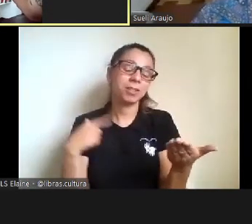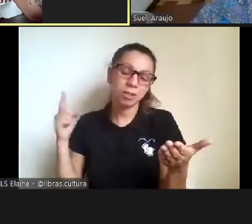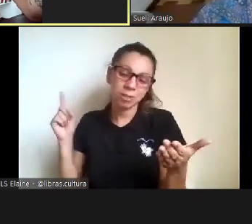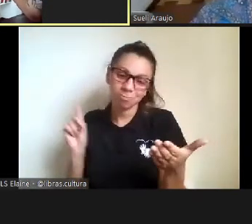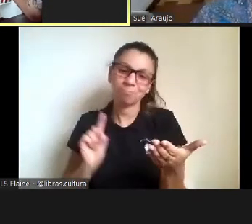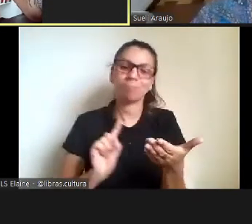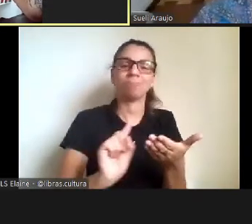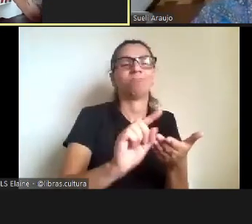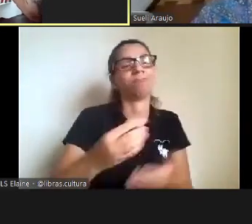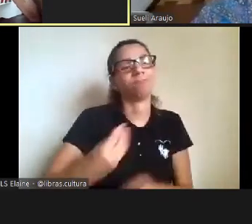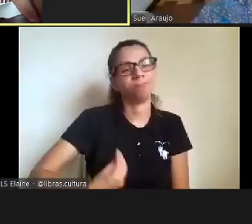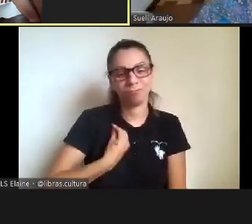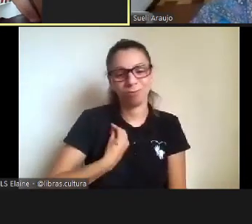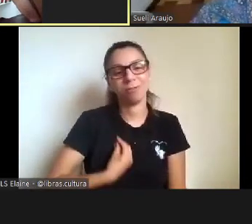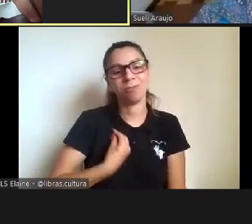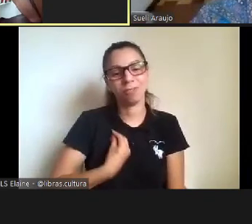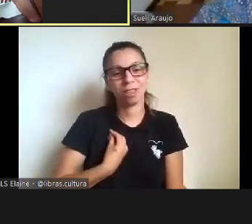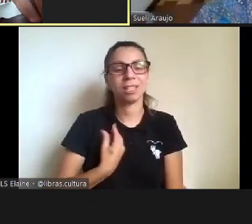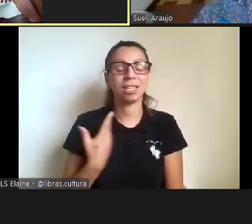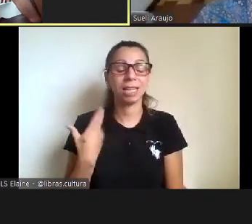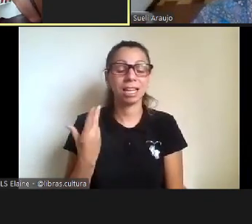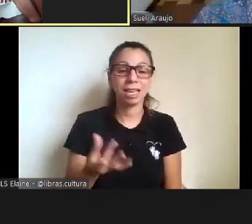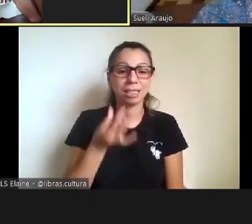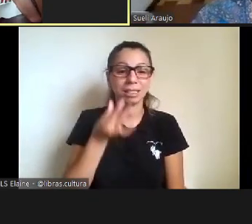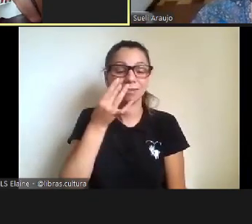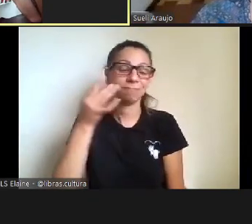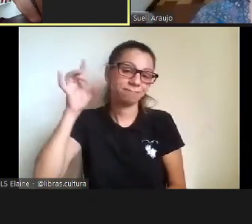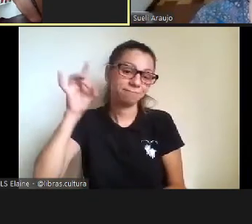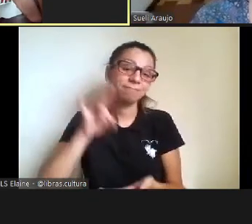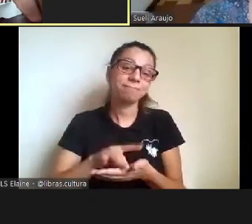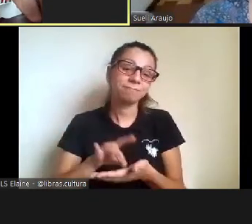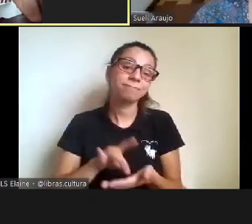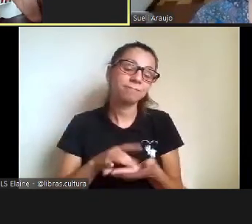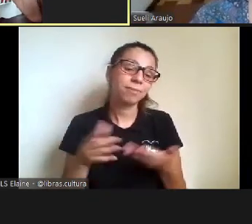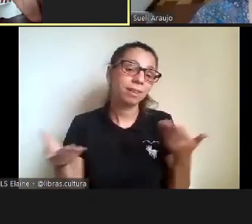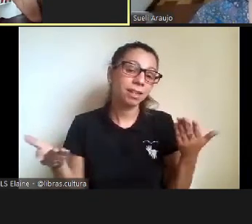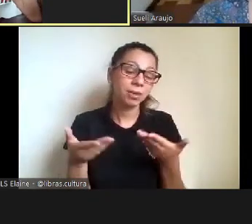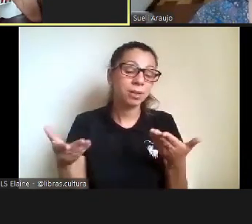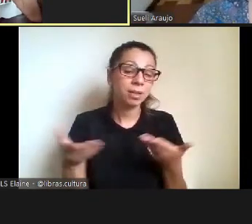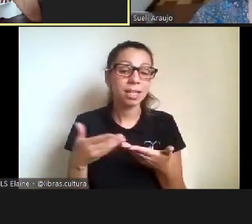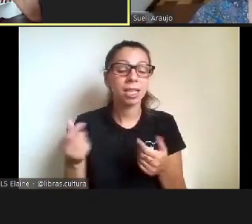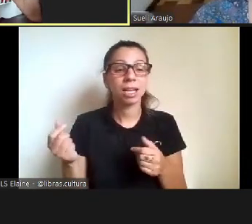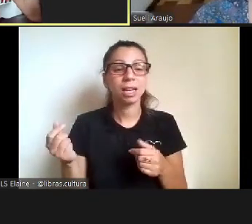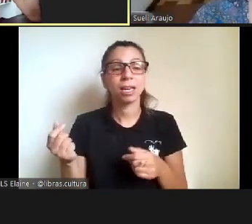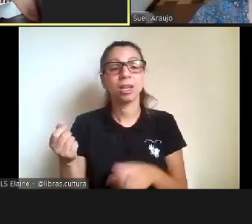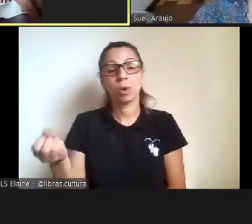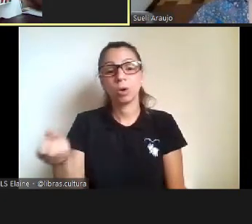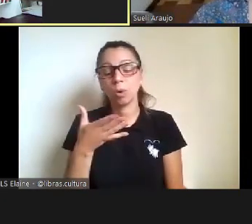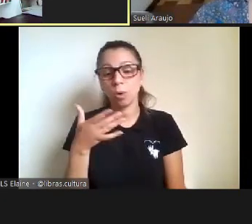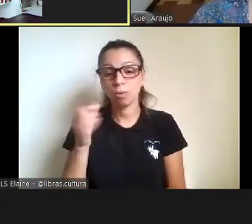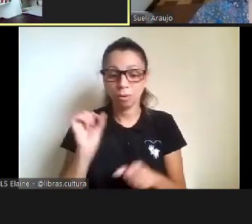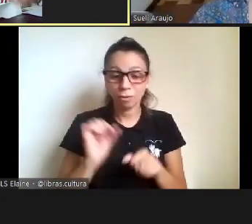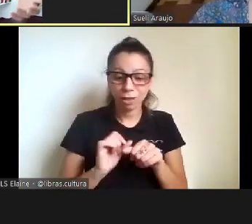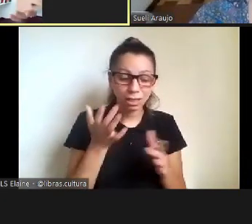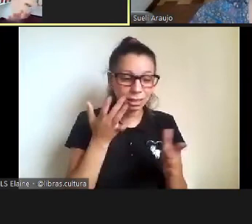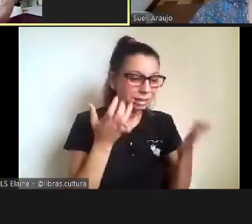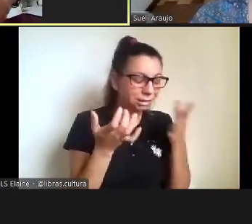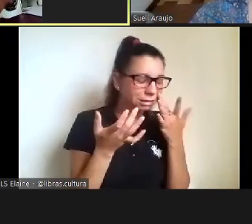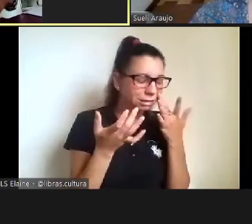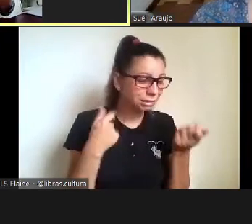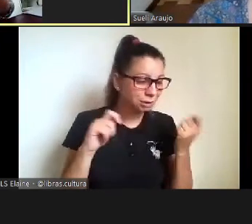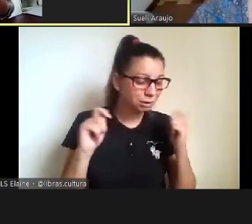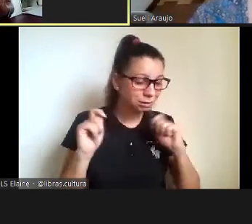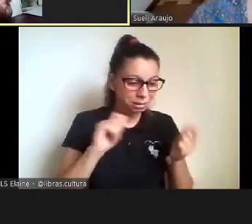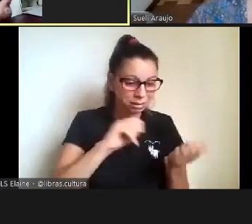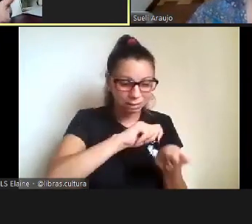estamos vivendo essa realidade e esse novo fazer teatral, né, repensado